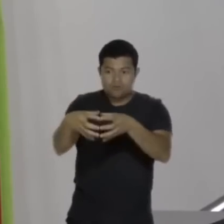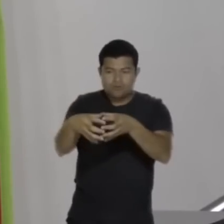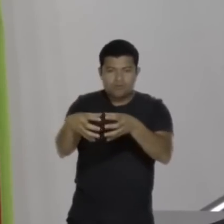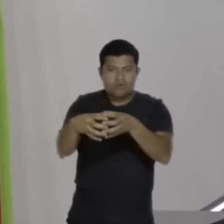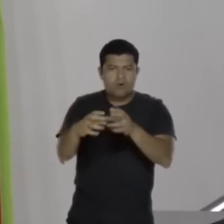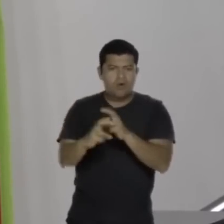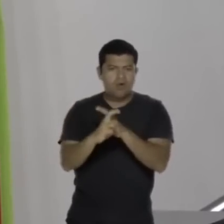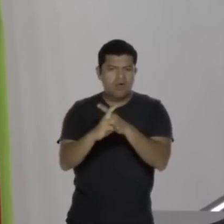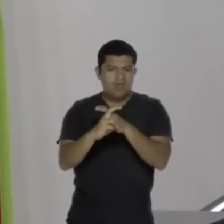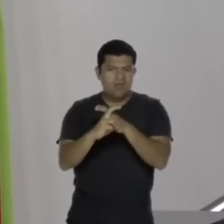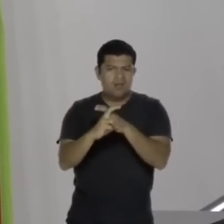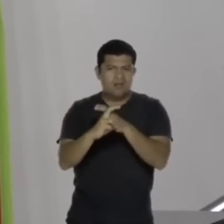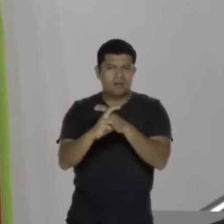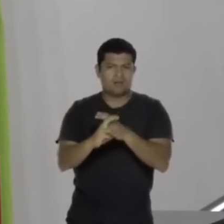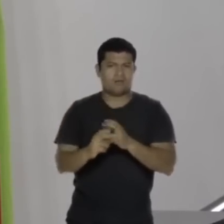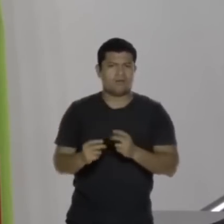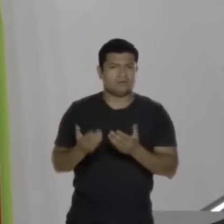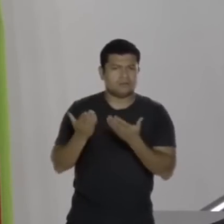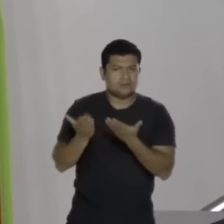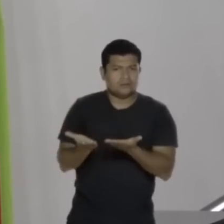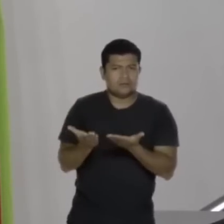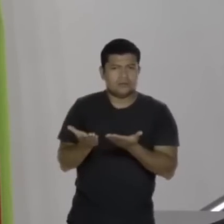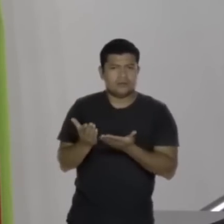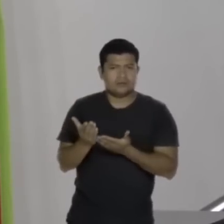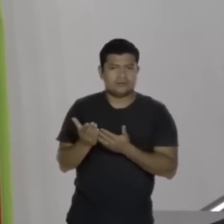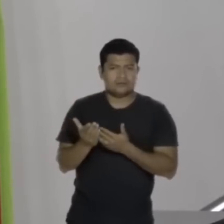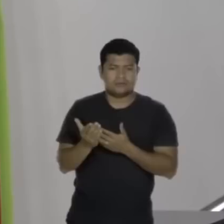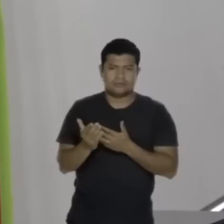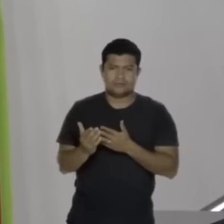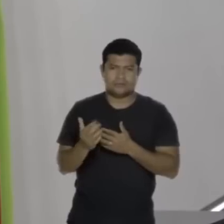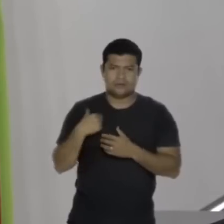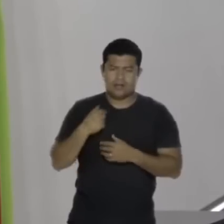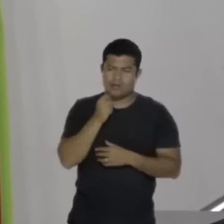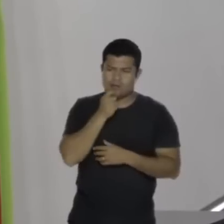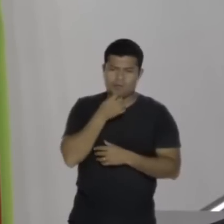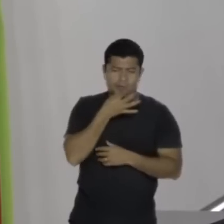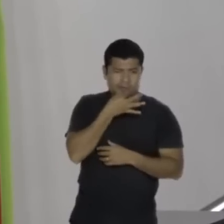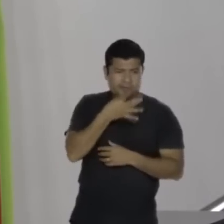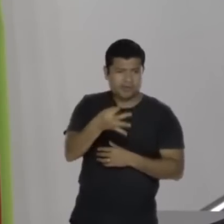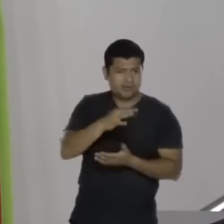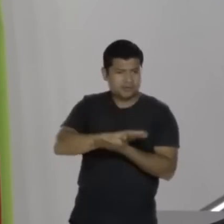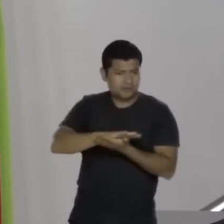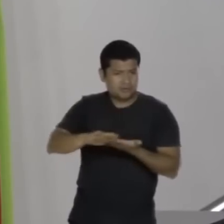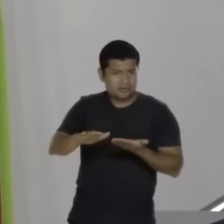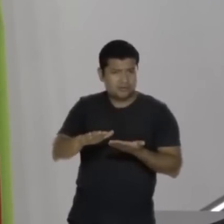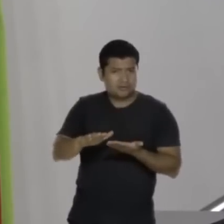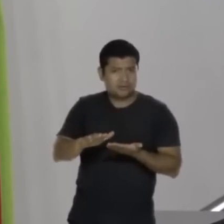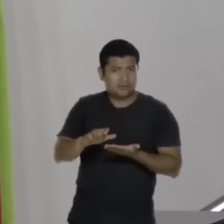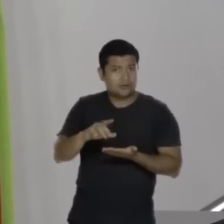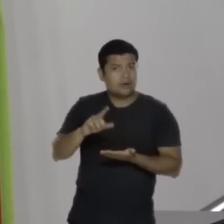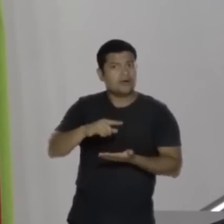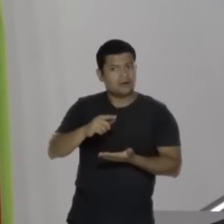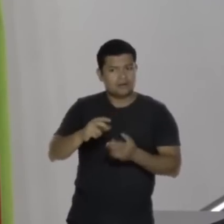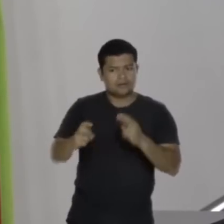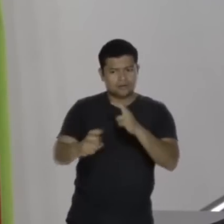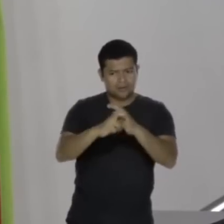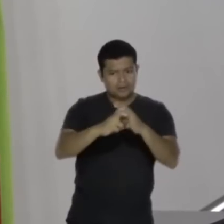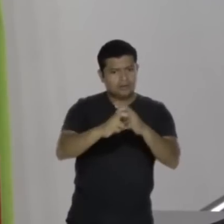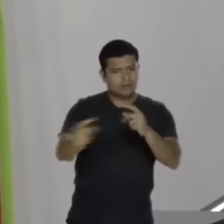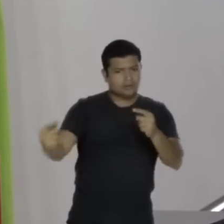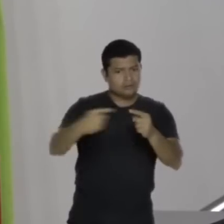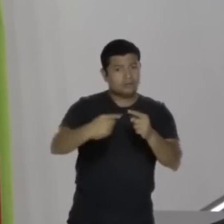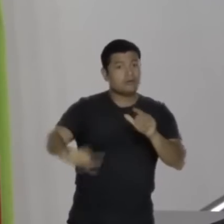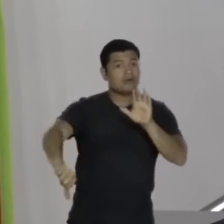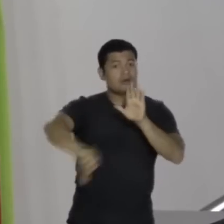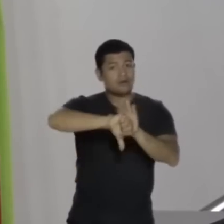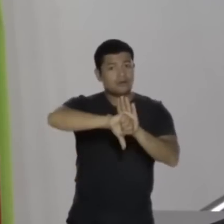Santa Catarina. Para algumas pessoas isso, olha, mas é só uma opinião. Escuta, nazismo é crime ou não é crime? É. Se eu acuso alguém